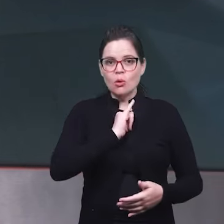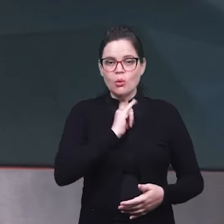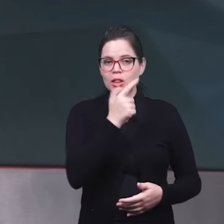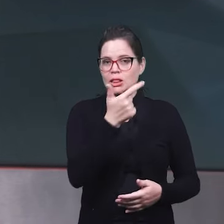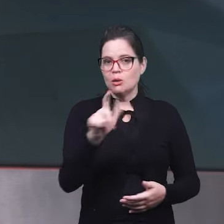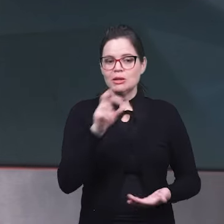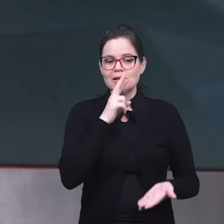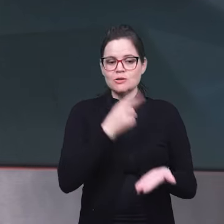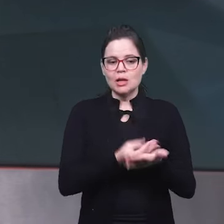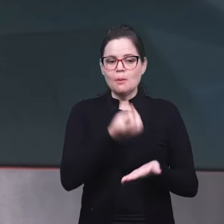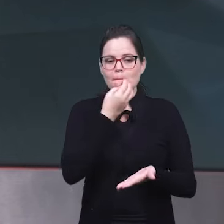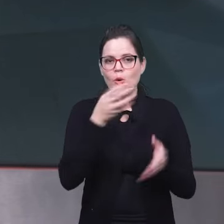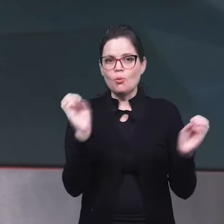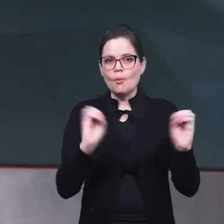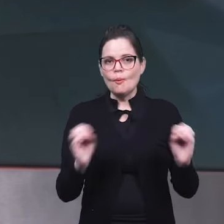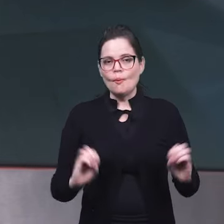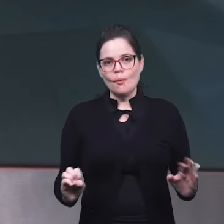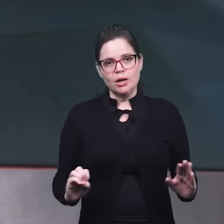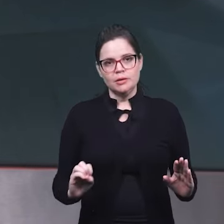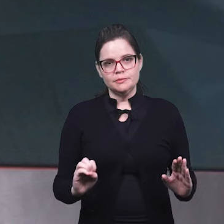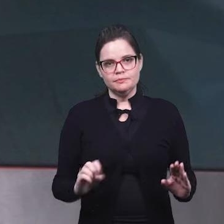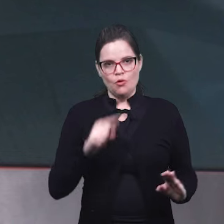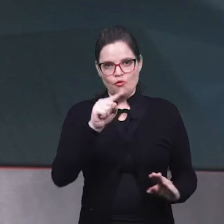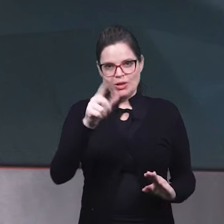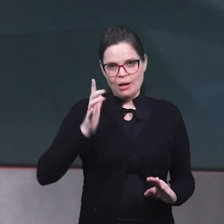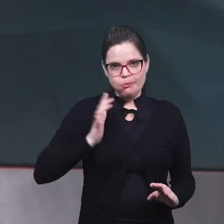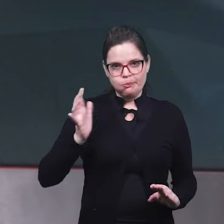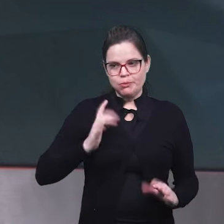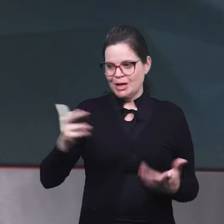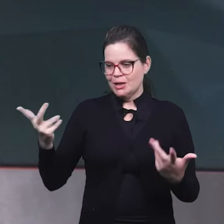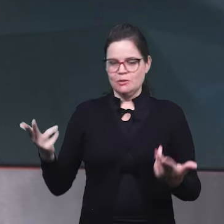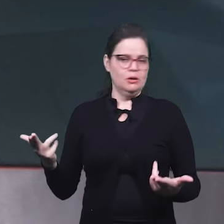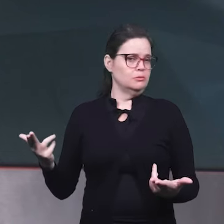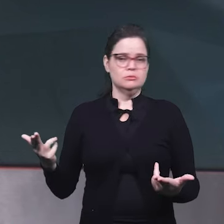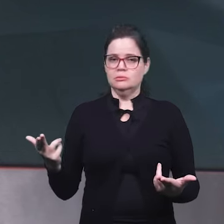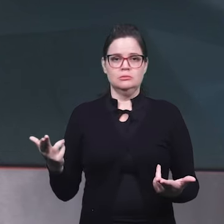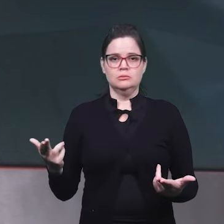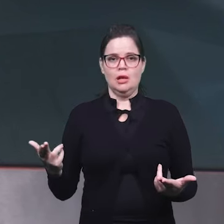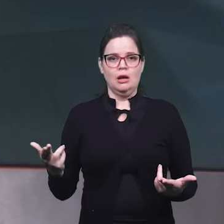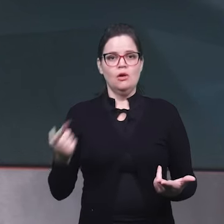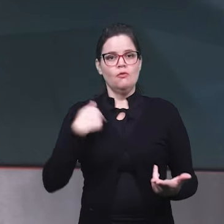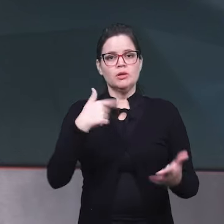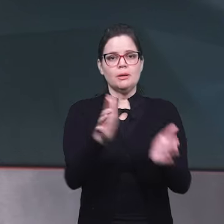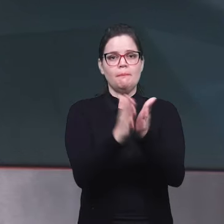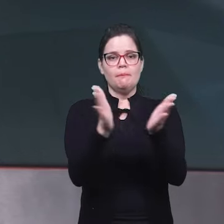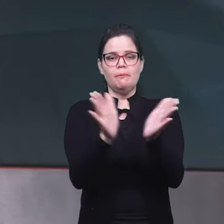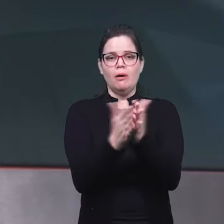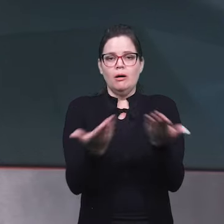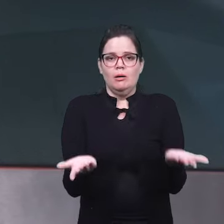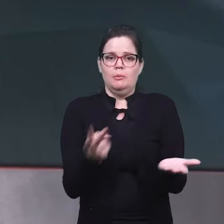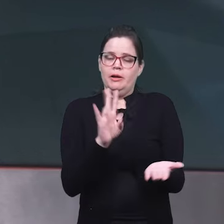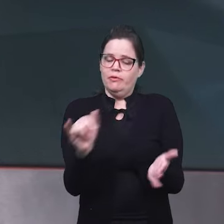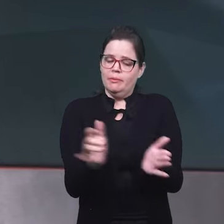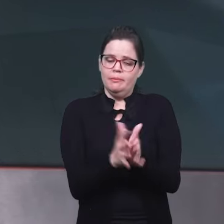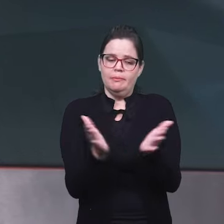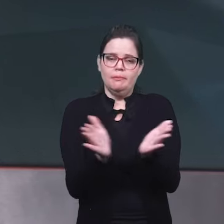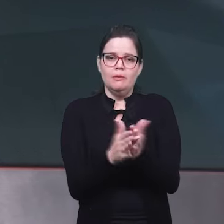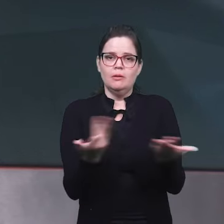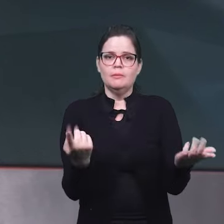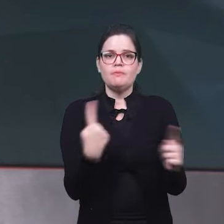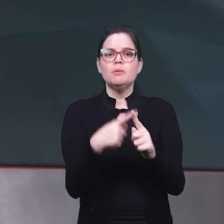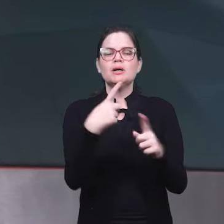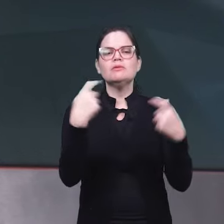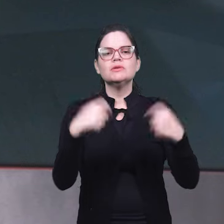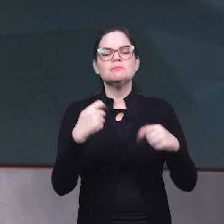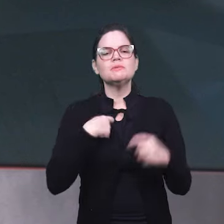nenhum, então você não está acrescendo aquele valor. Você tem que fazer de forma